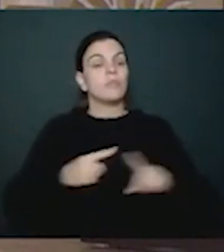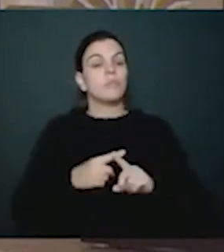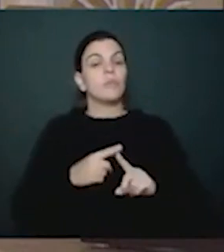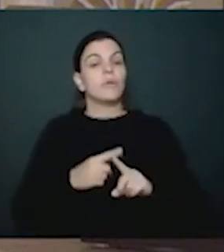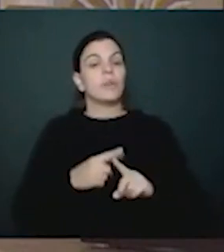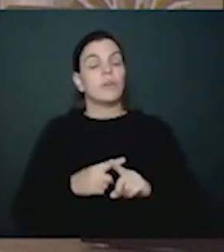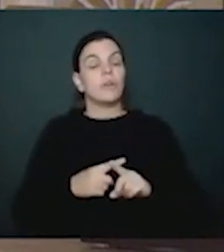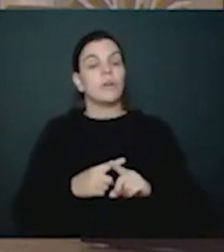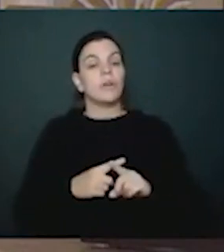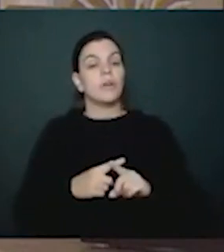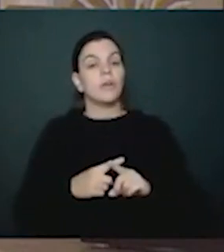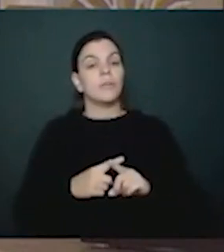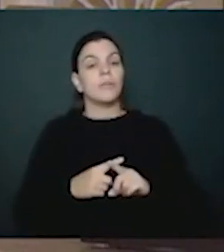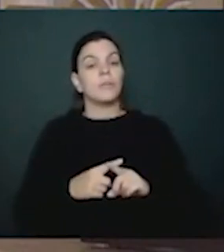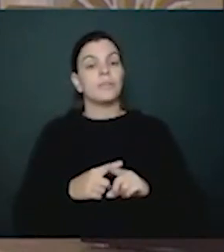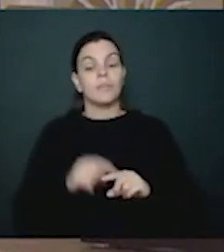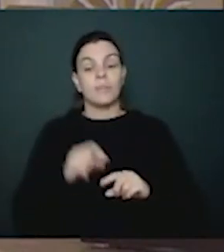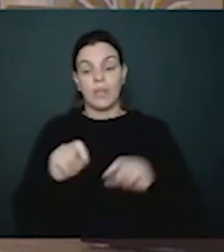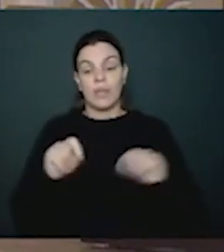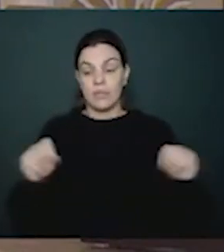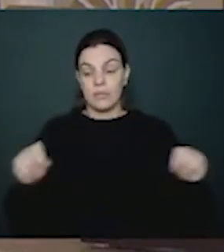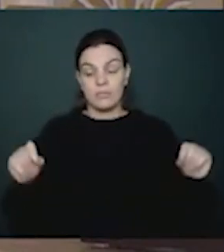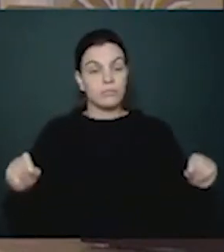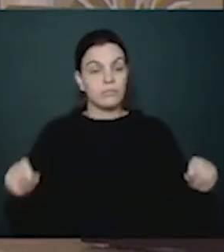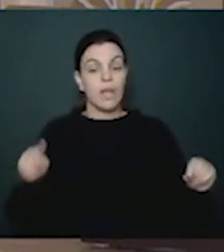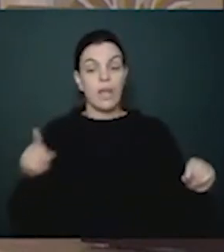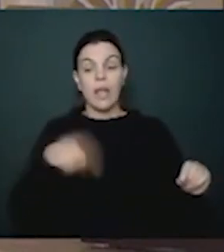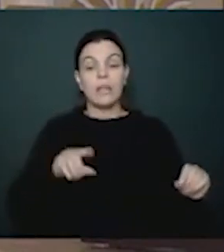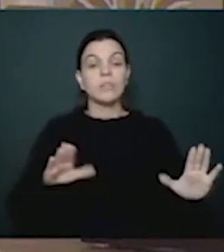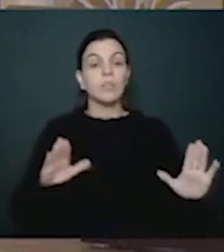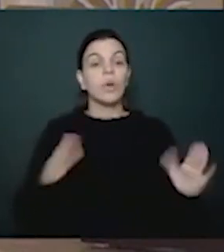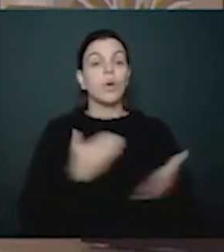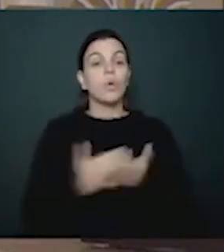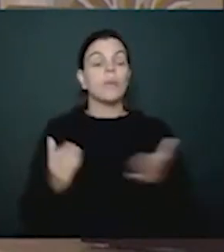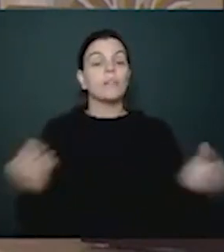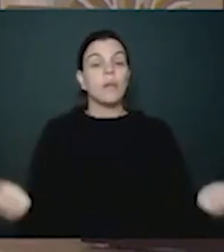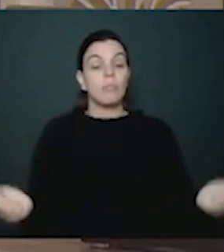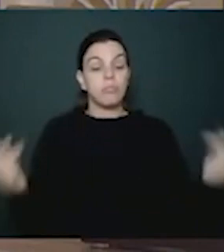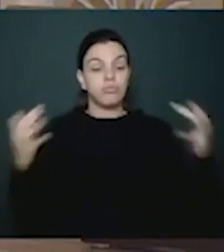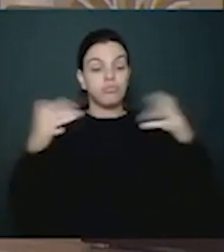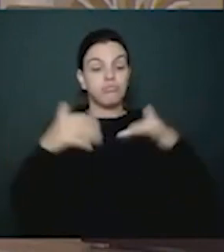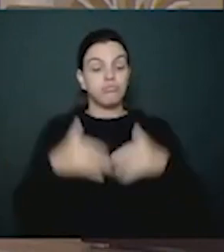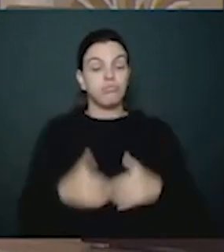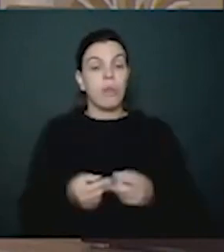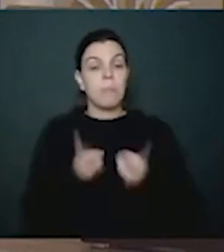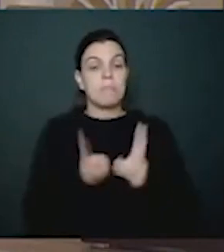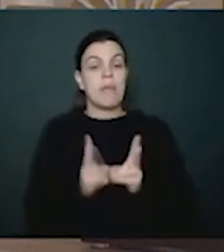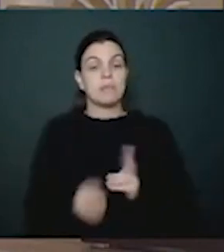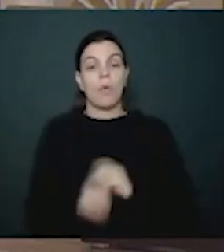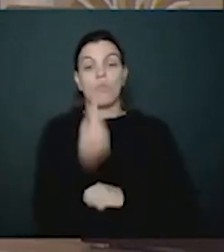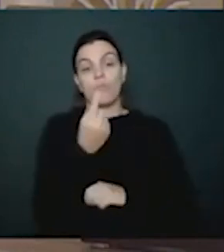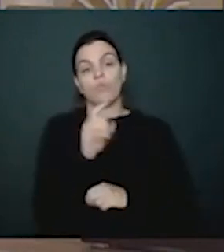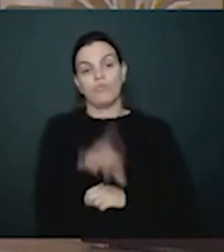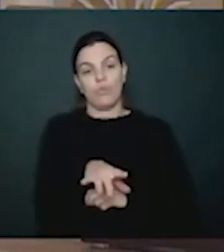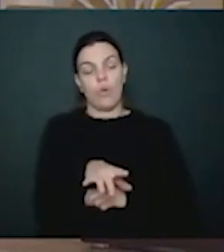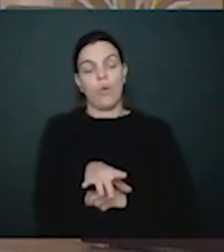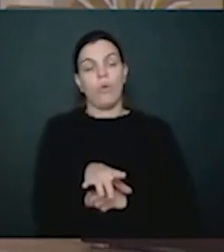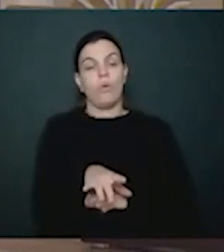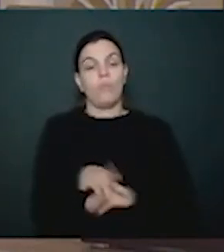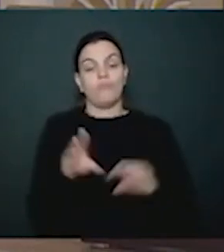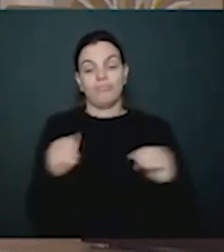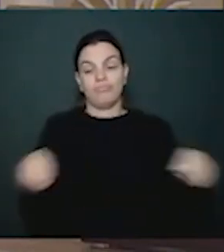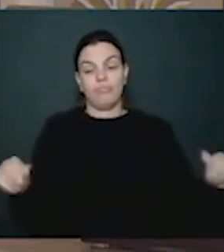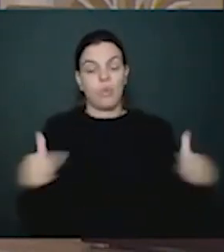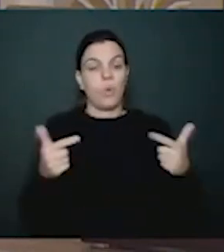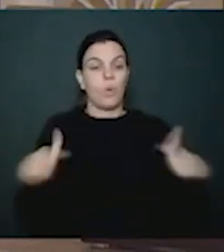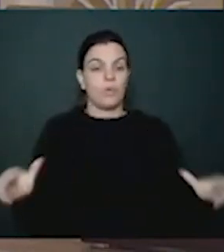ali na região sul de Curitiba. Sem dúvida, a comunidade contribuiu muito com o crescimento da região que foi